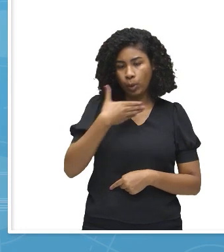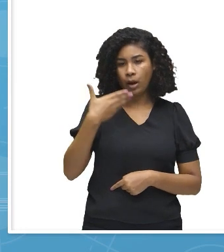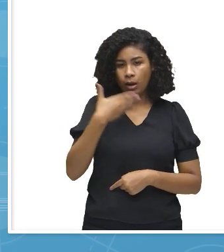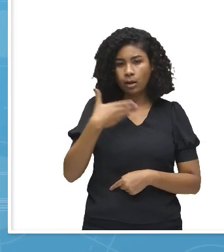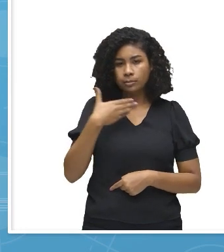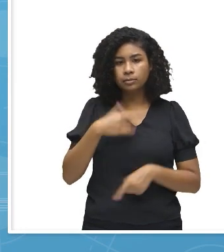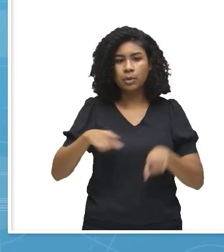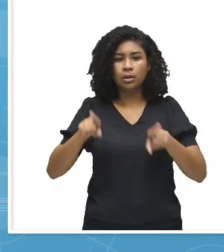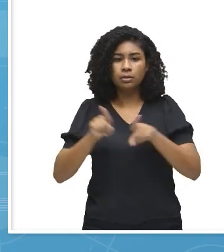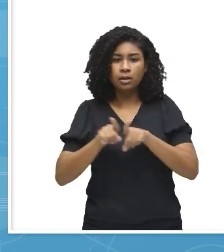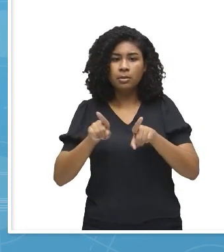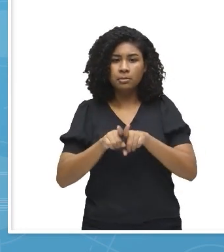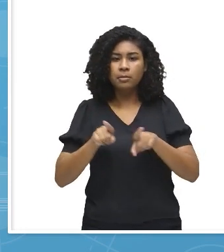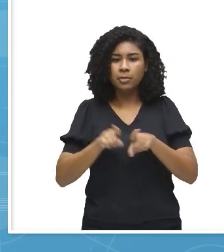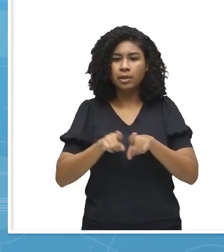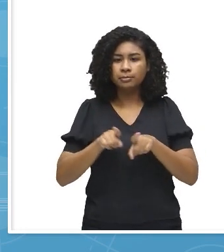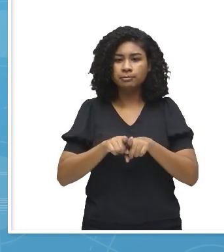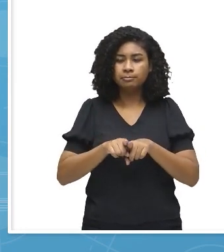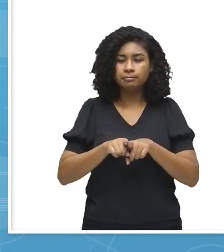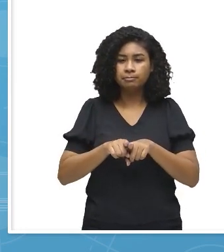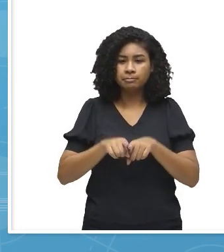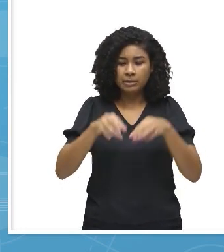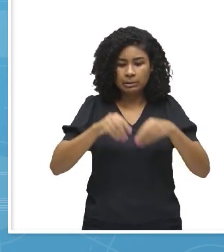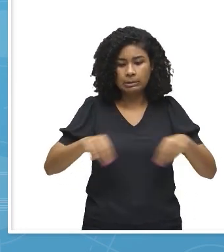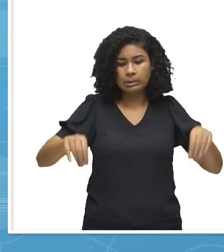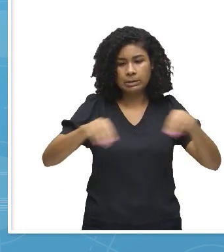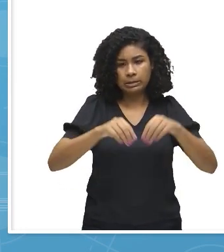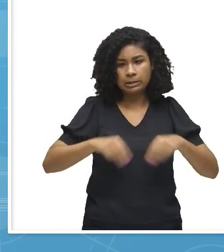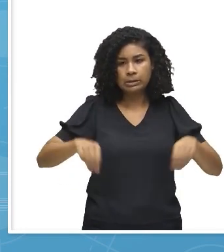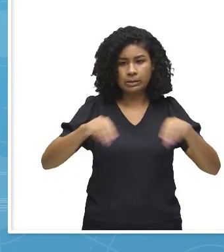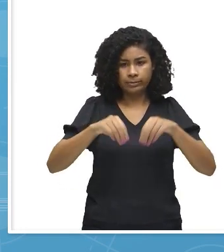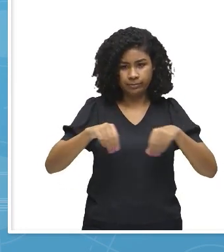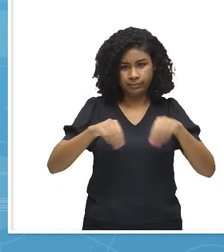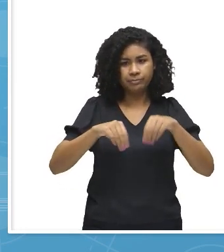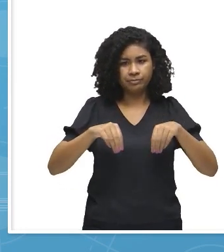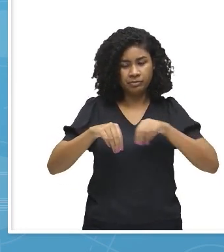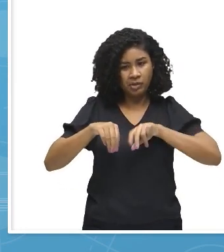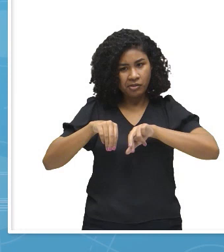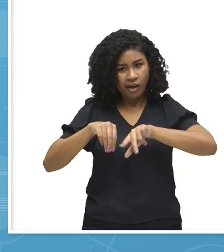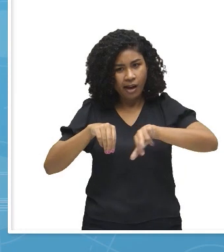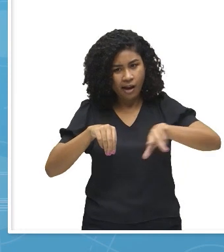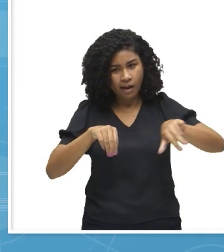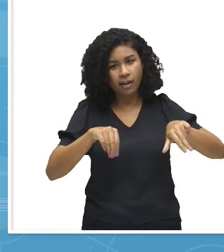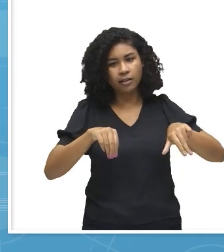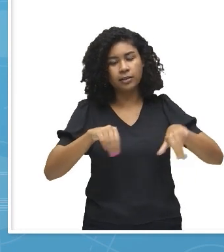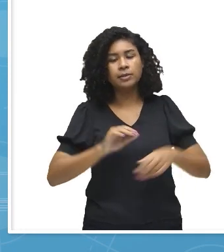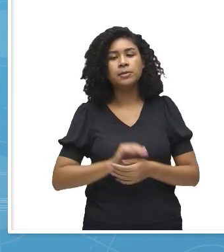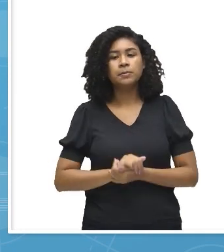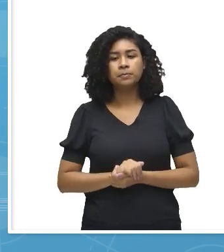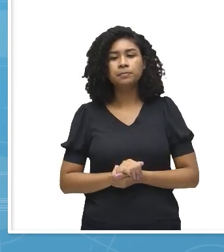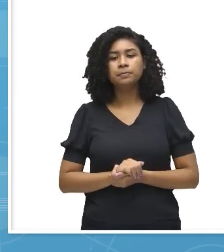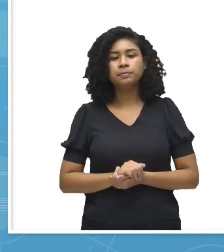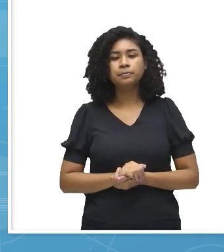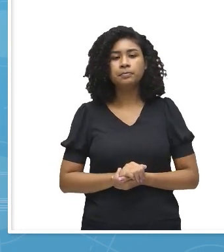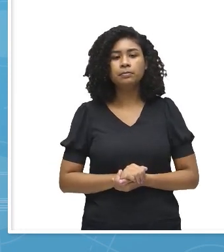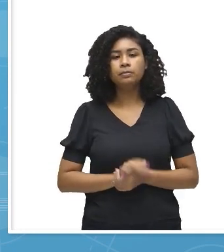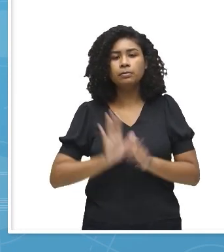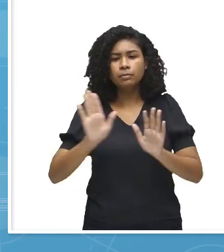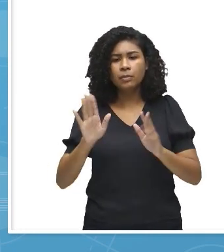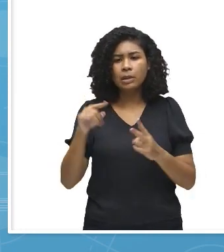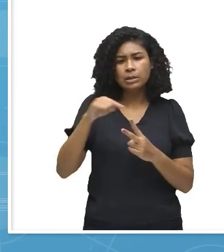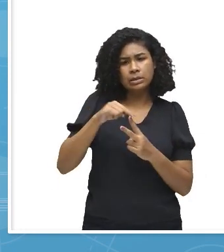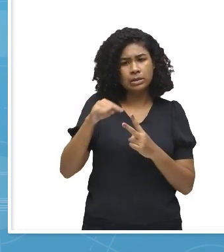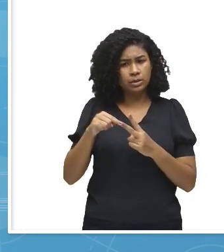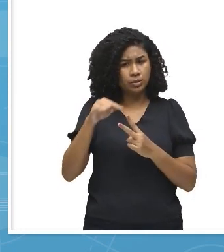também a mineração, tá, gente? Então, a exploração aí dos minérios. Com relação a essas